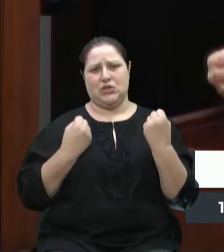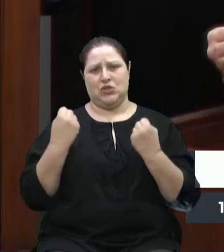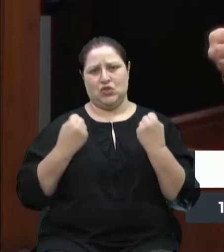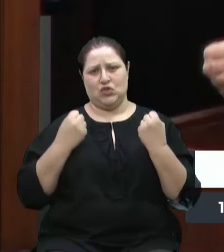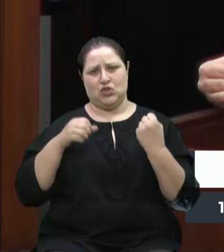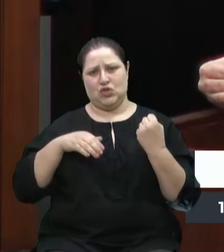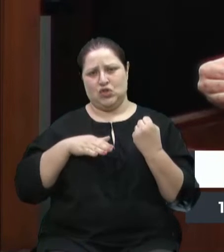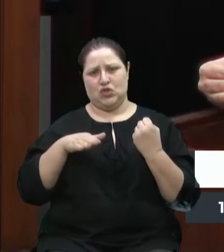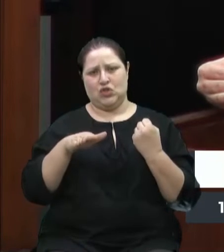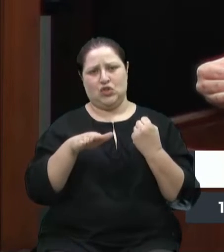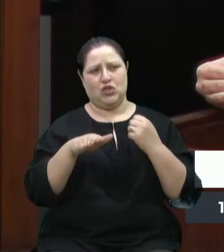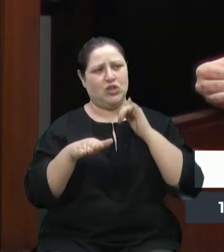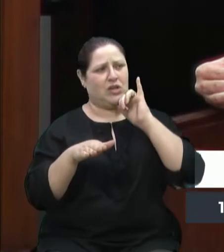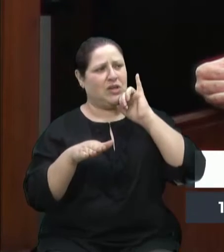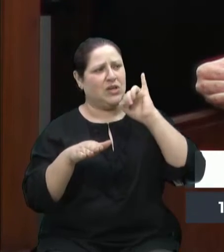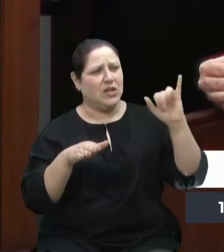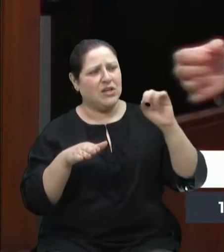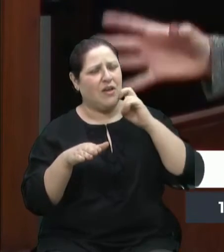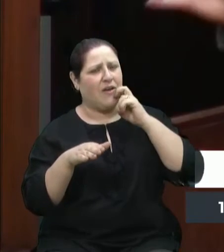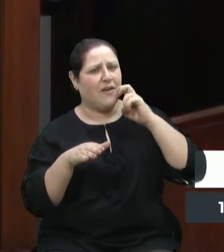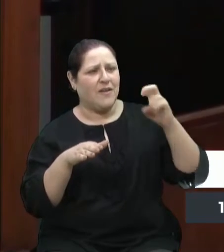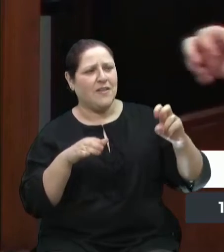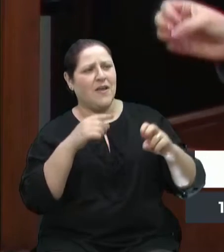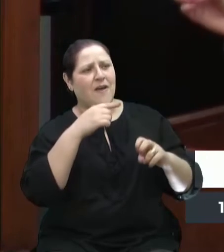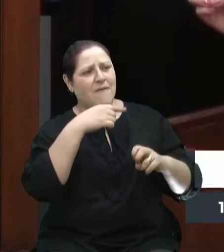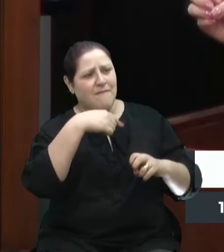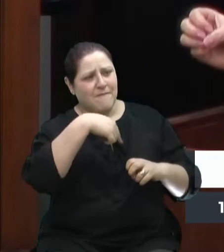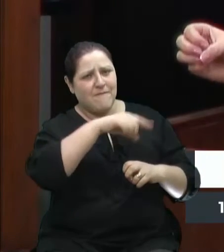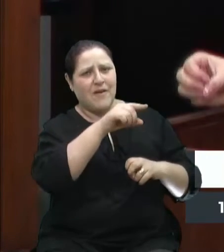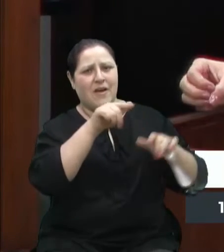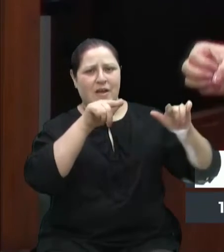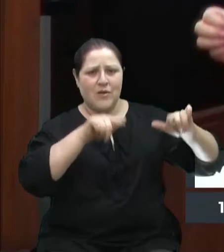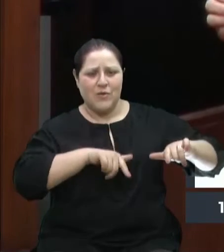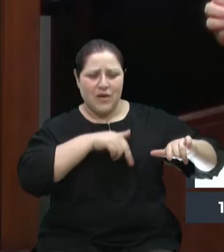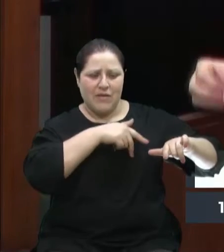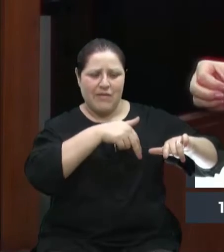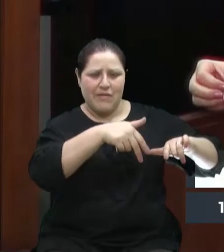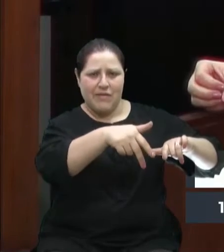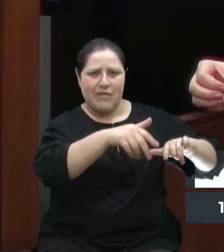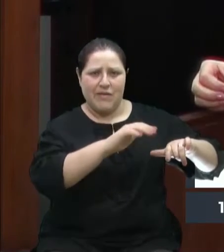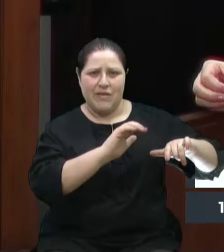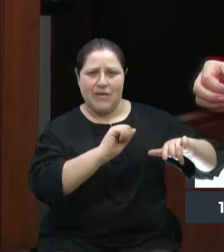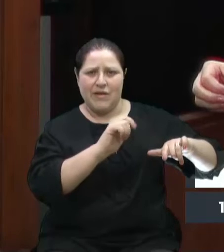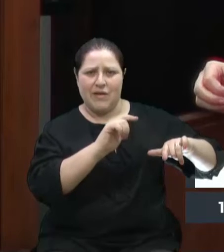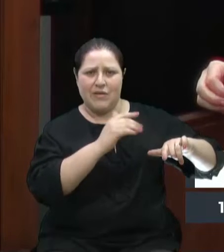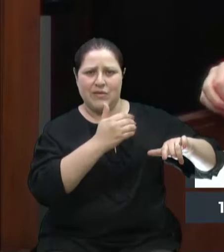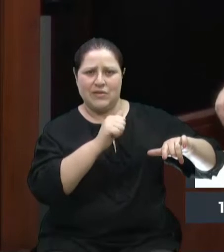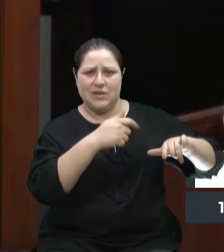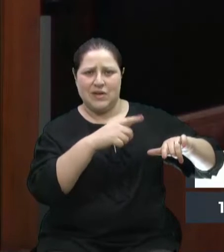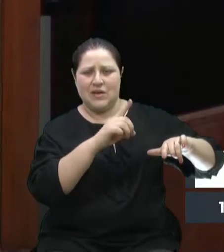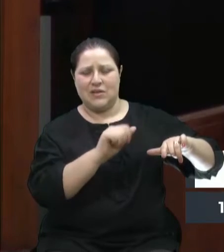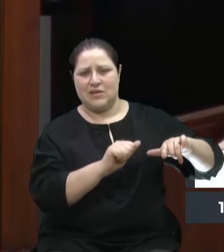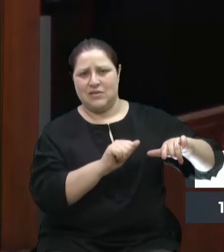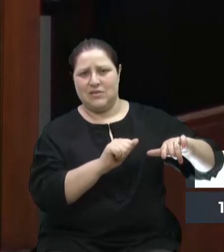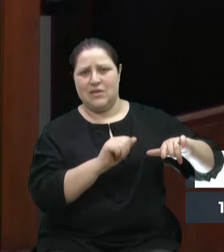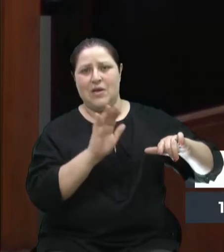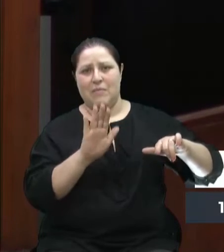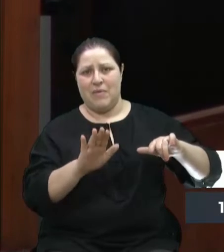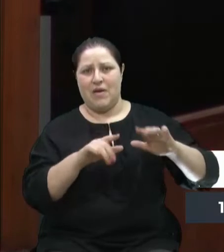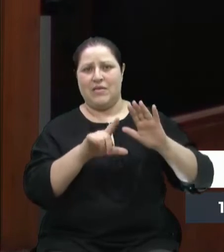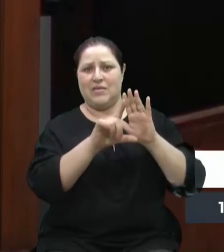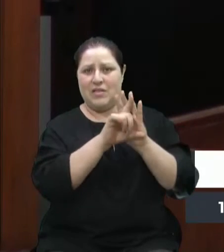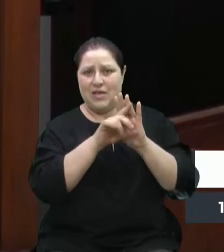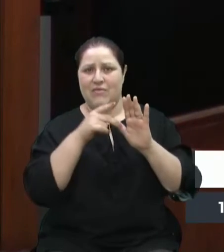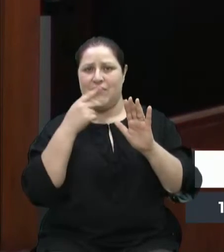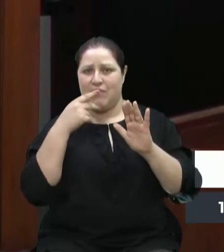pessoa mais frágil do cenário todo nessa questão do trânsito, e lugar de ciclista não é em cima da calçada, né? Então, a